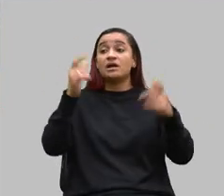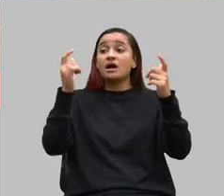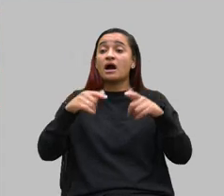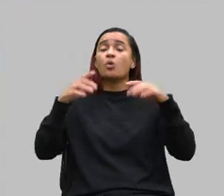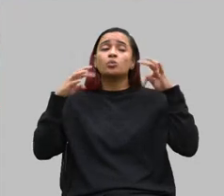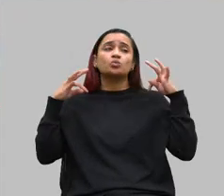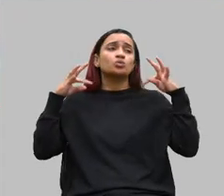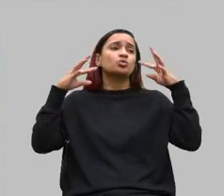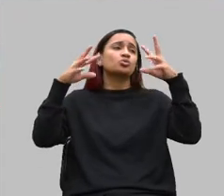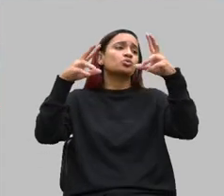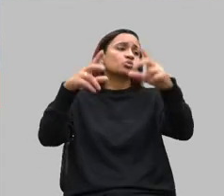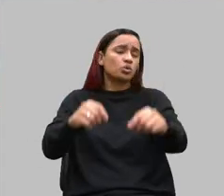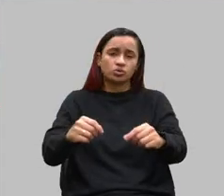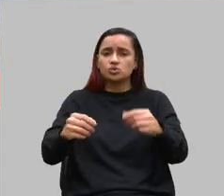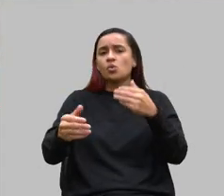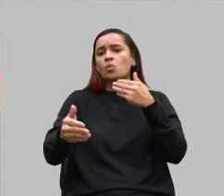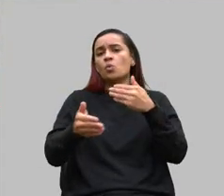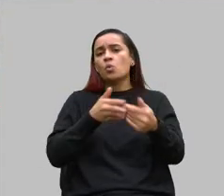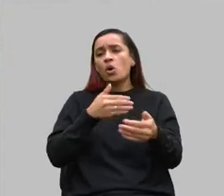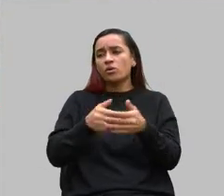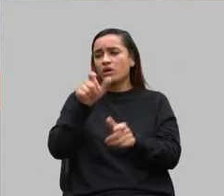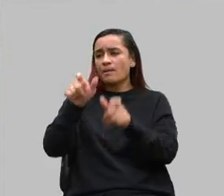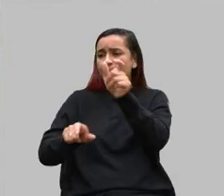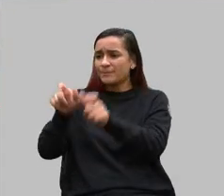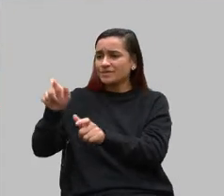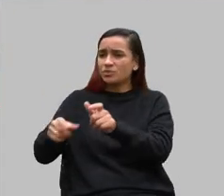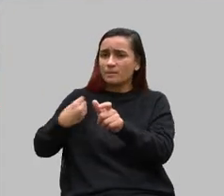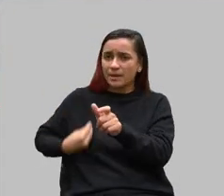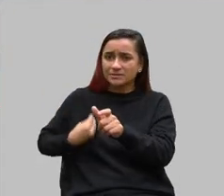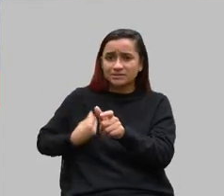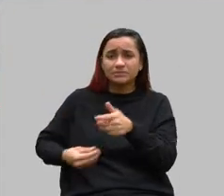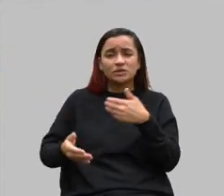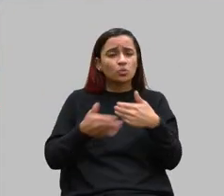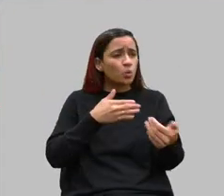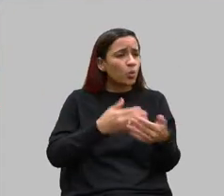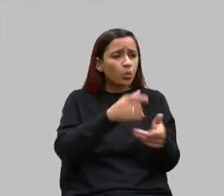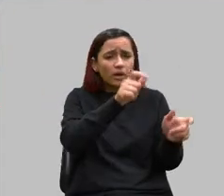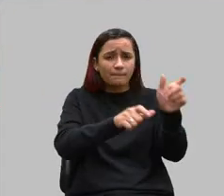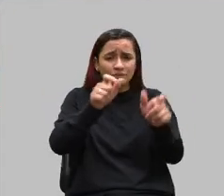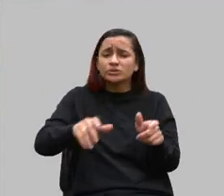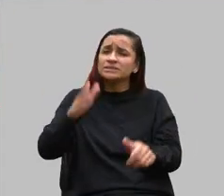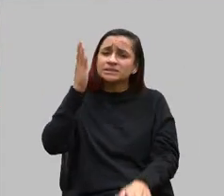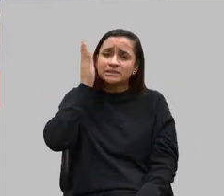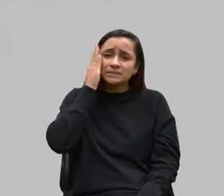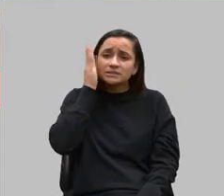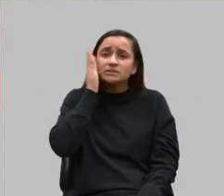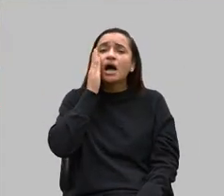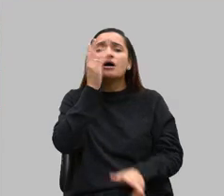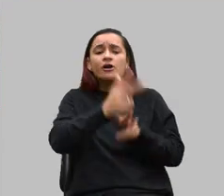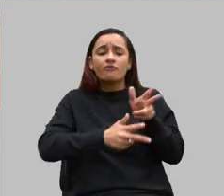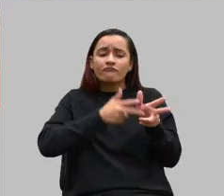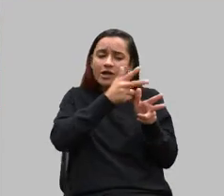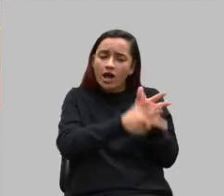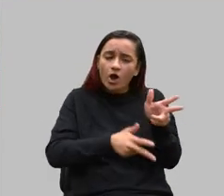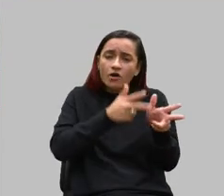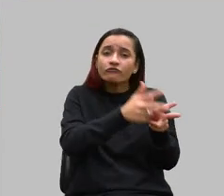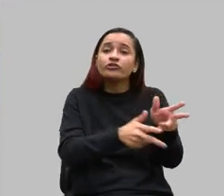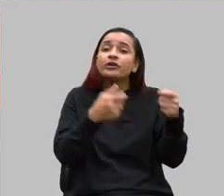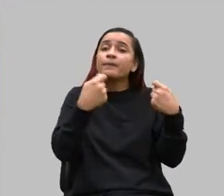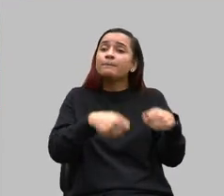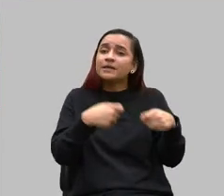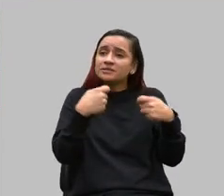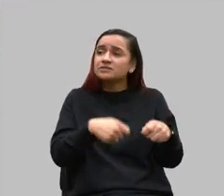seja quaisquer participantes quaisquer atores sabem que o A Ferrovia tem que tem que haver um incremento no modal